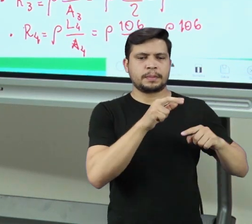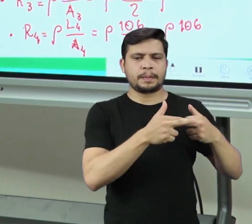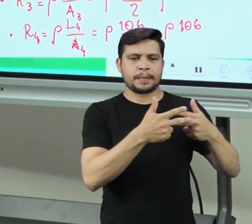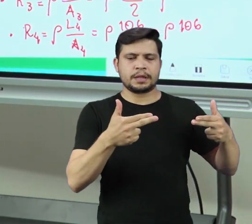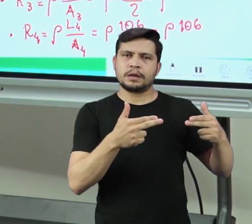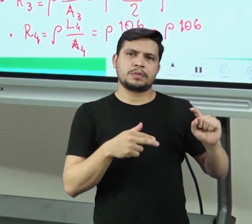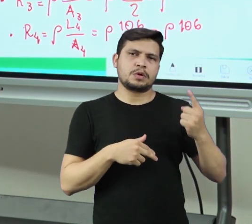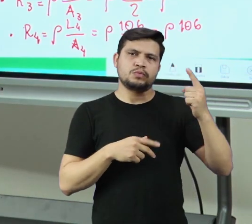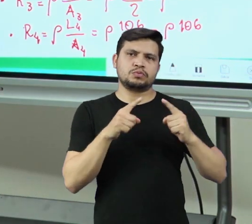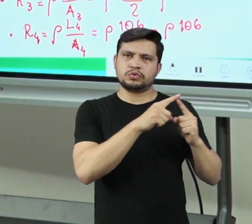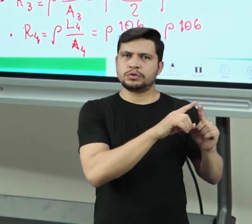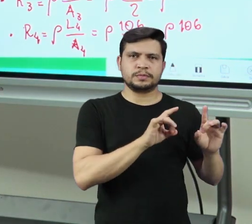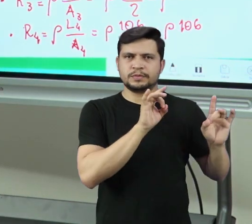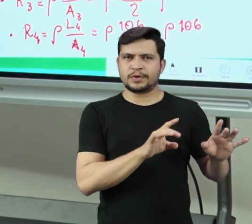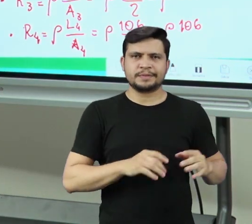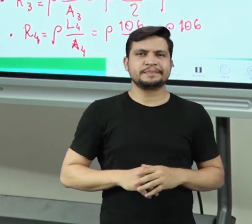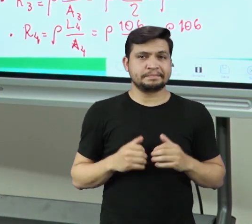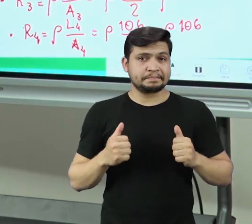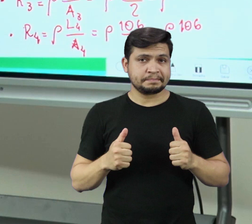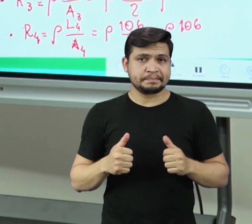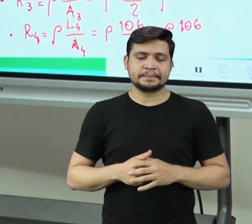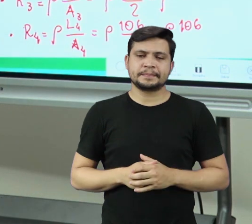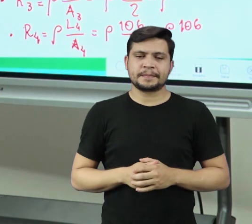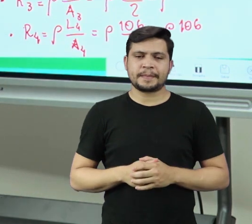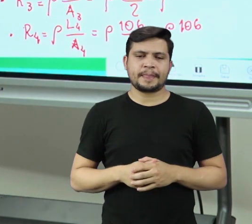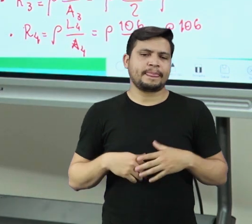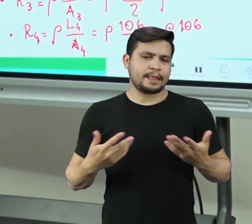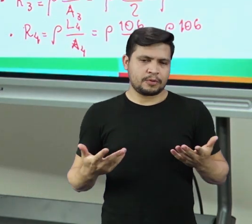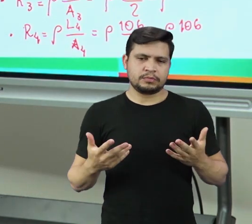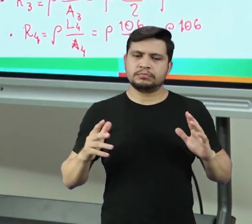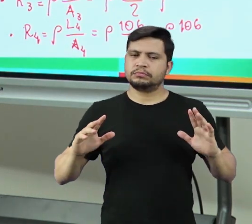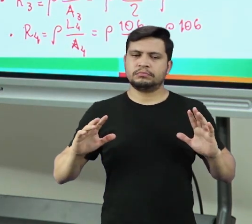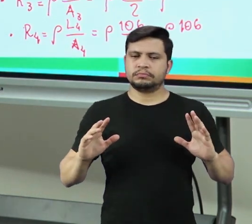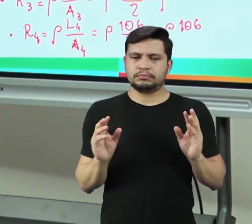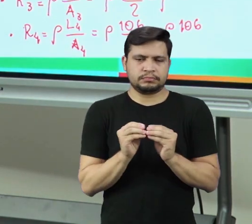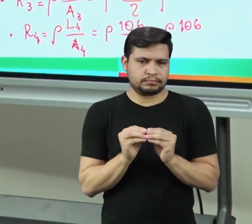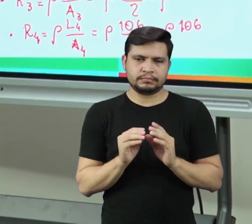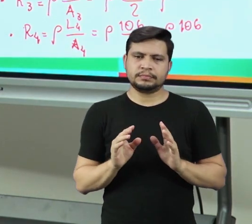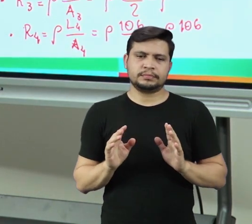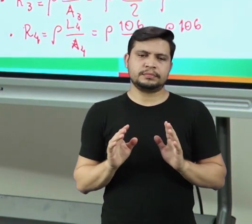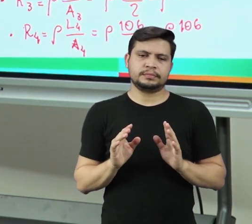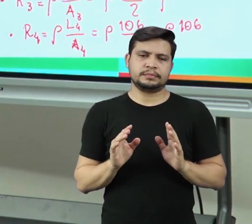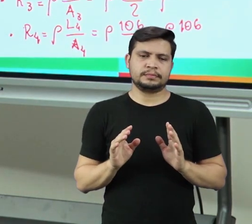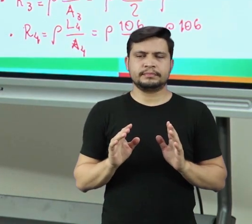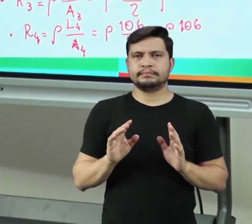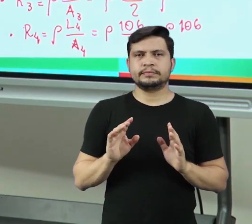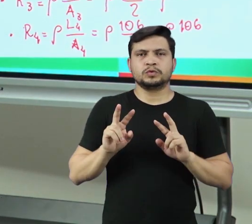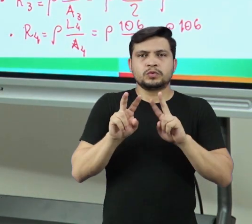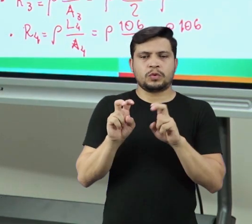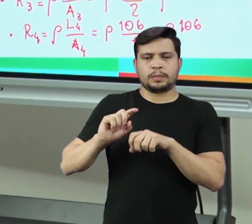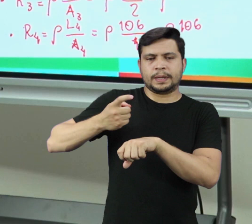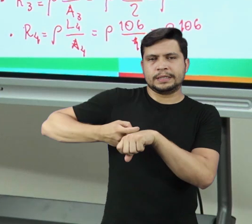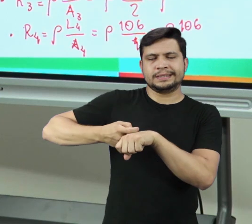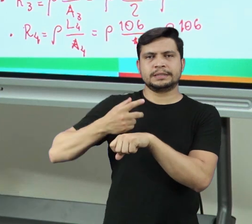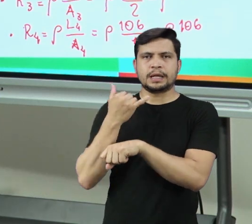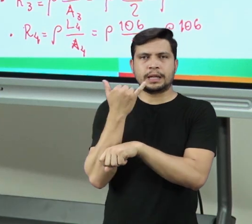certo? Então, basicamente, no caso, a resistência elétrica, no